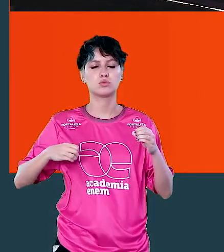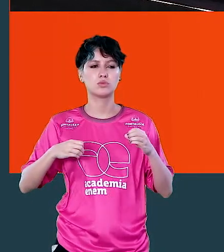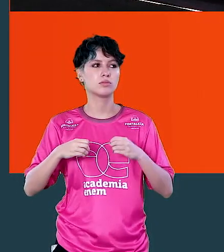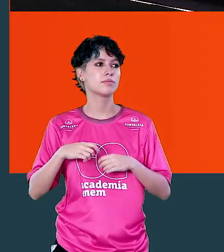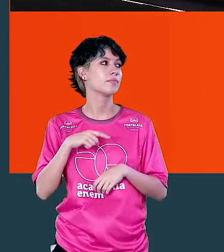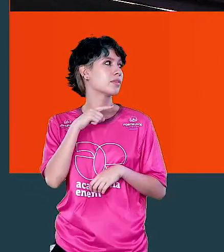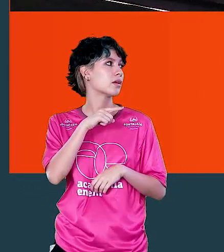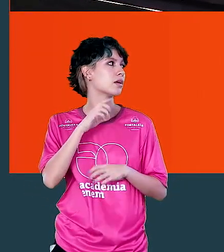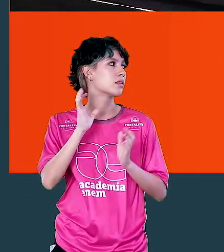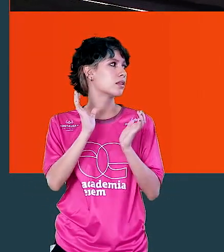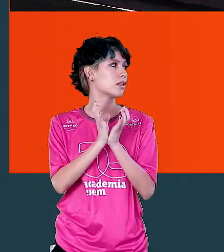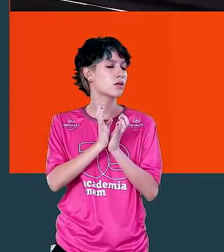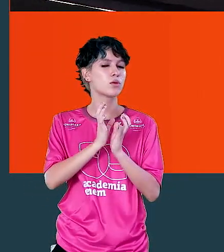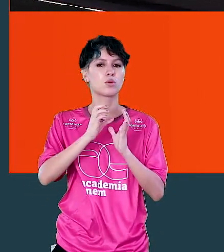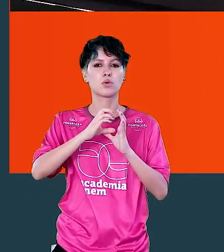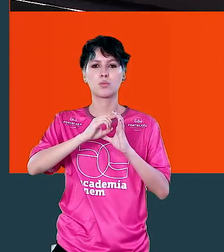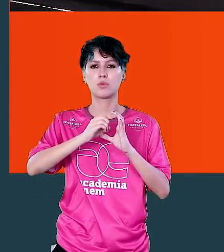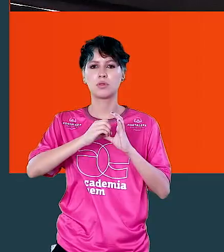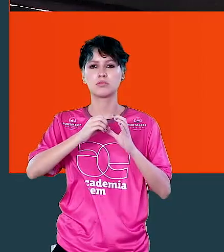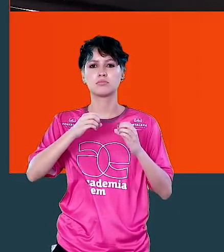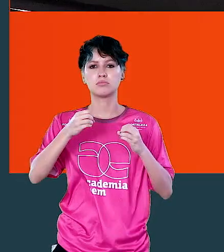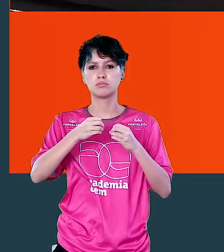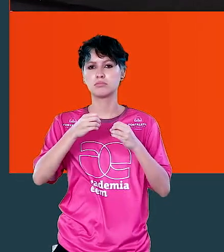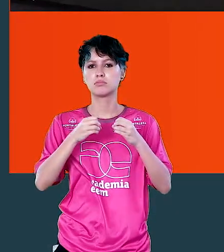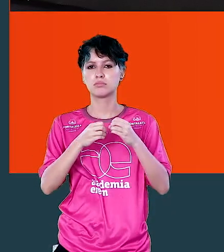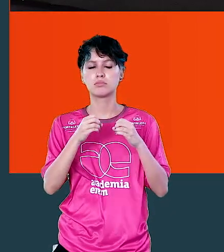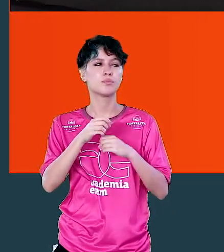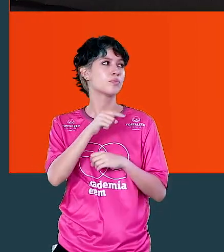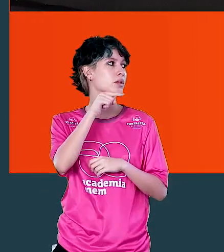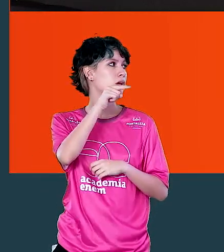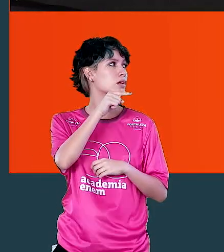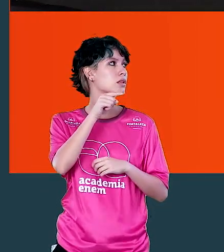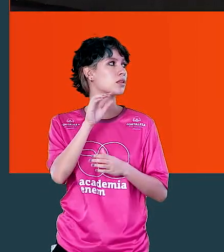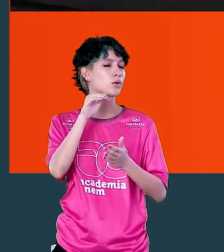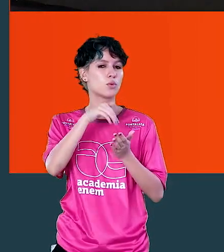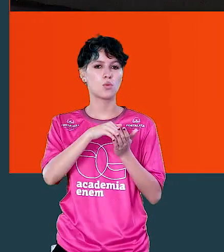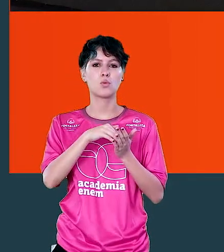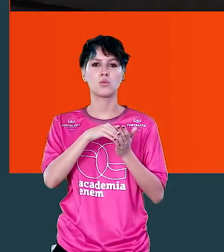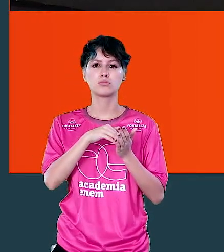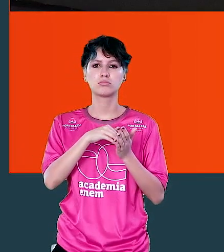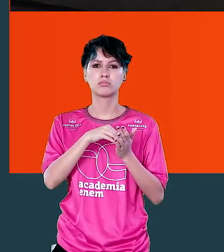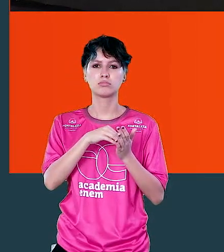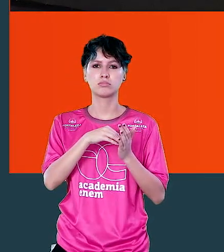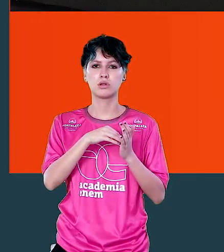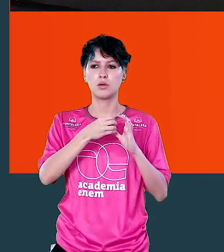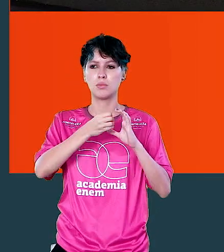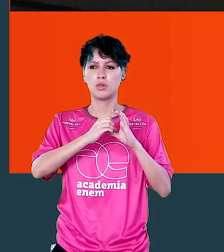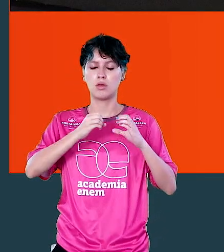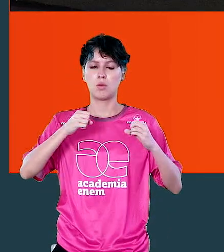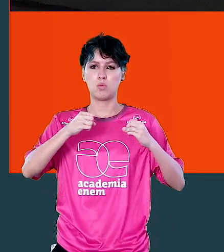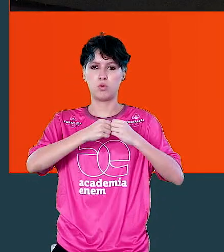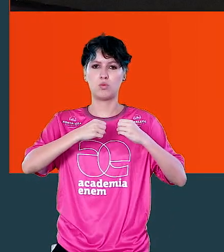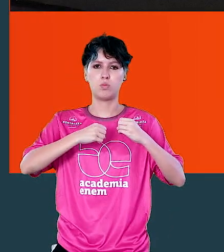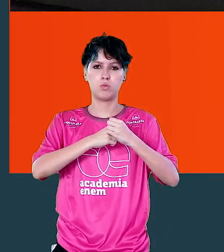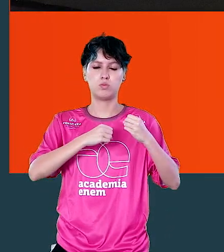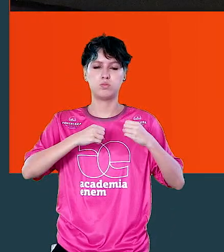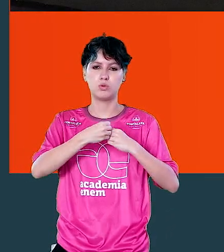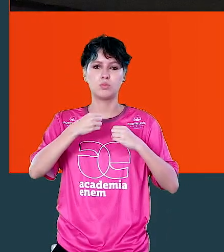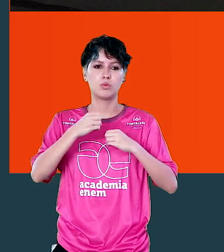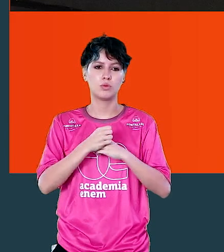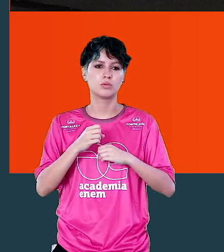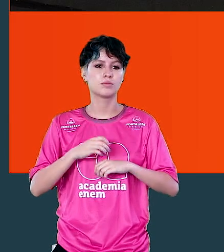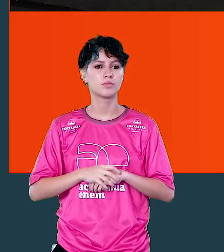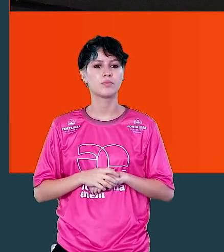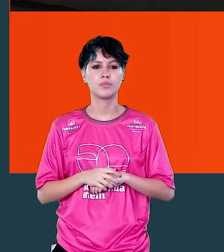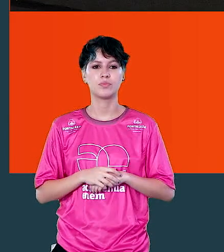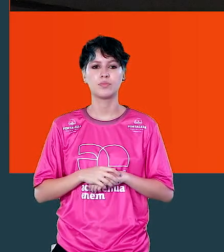próximas, moléculas mais próximas ainda e organizada. O estado de agregação da matéria mais organizado que